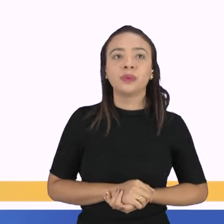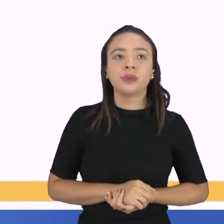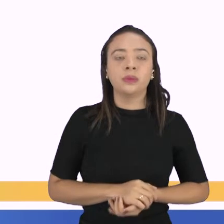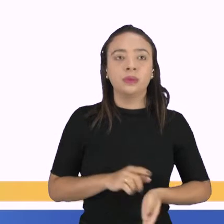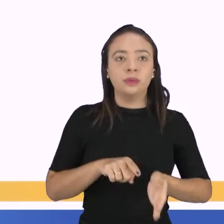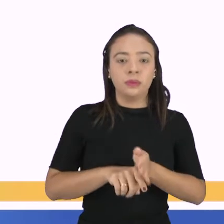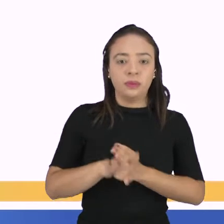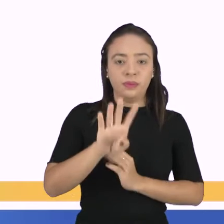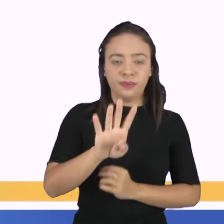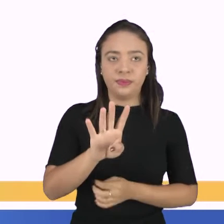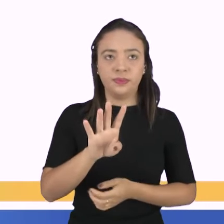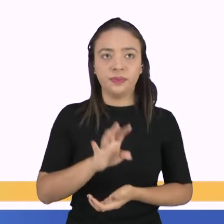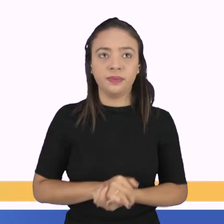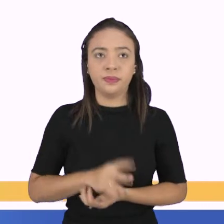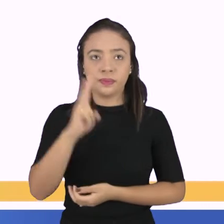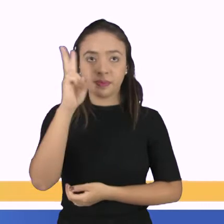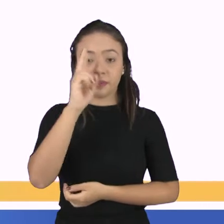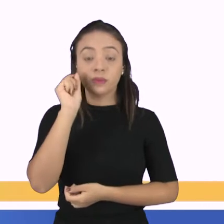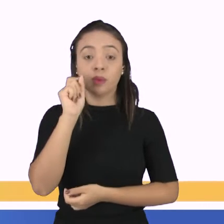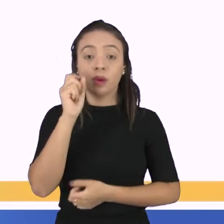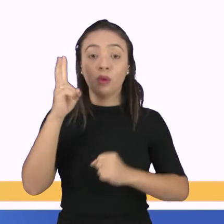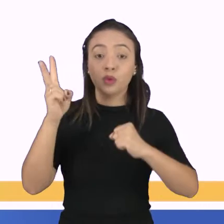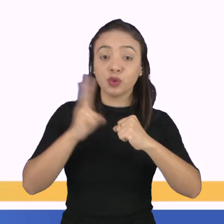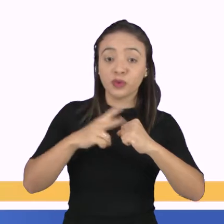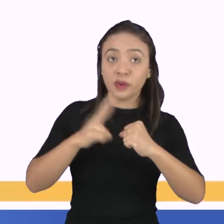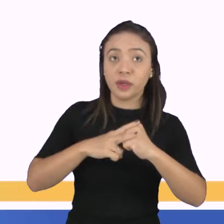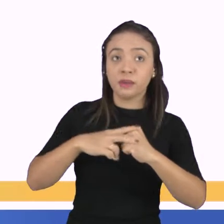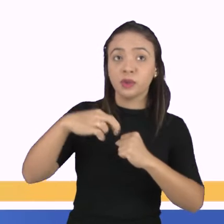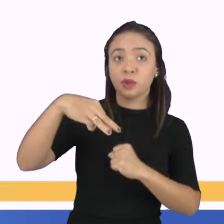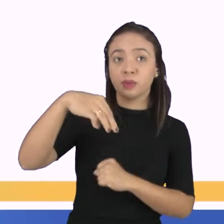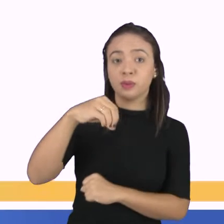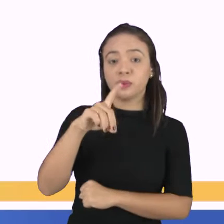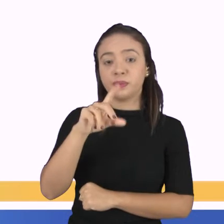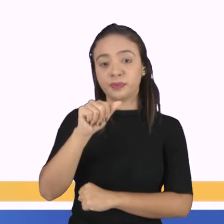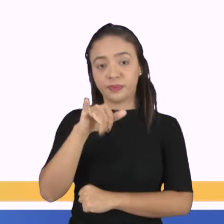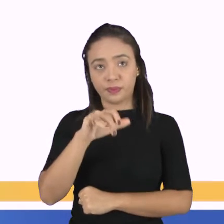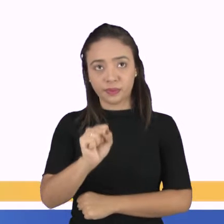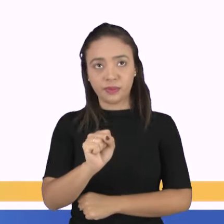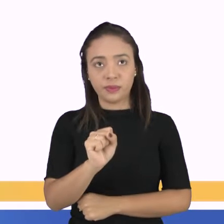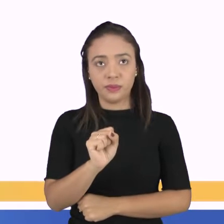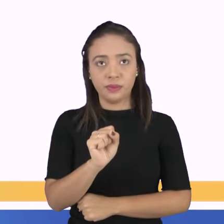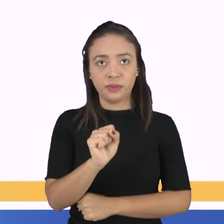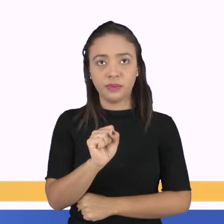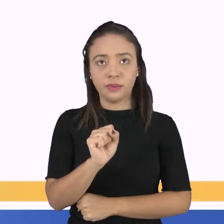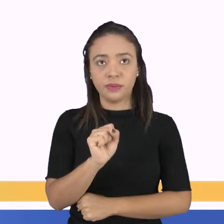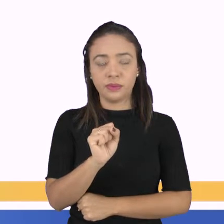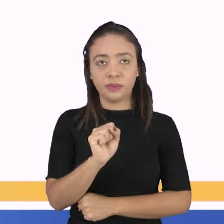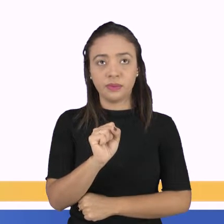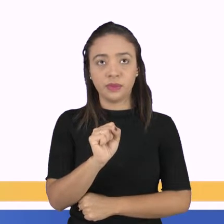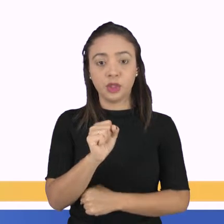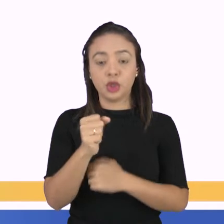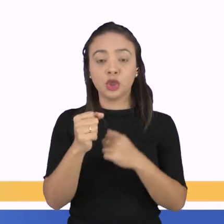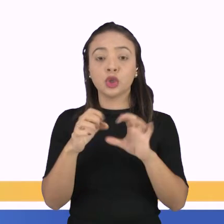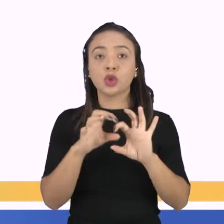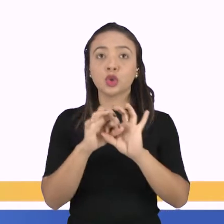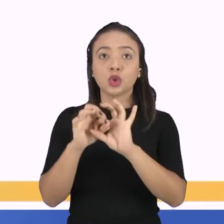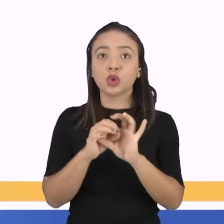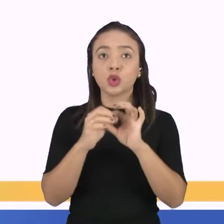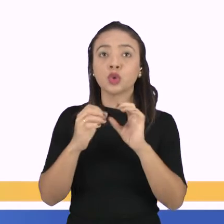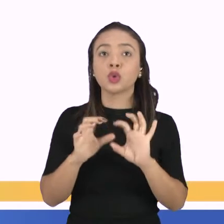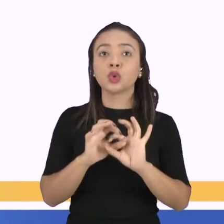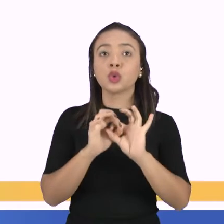Questão 4. Vamos relembrar um pouquinho, pessoal, sobre os modal verbs. Bom, os verbos modais acompanham os